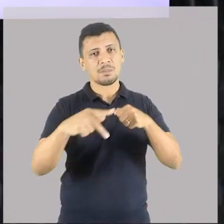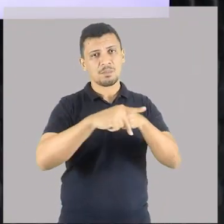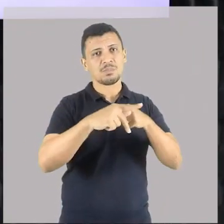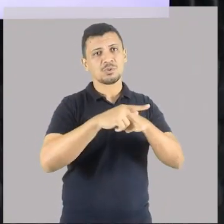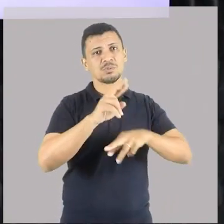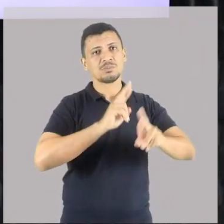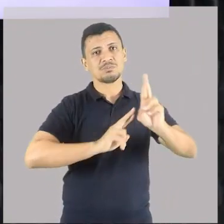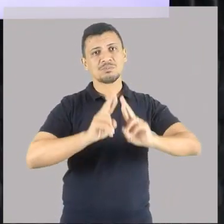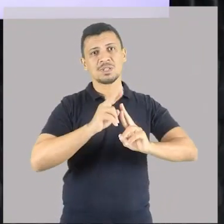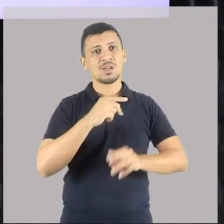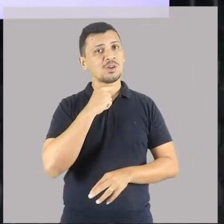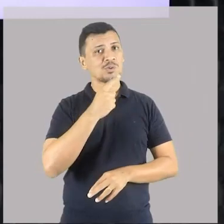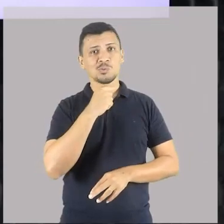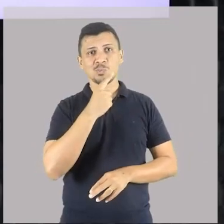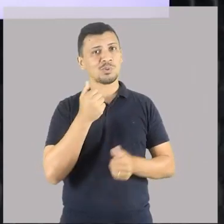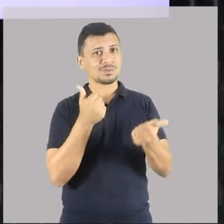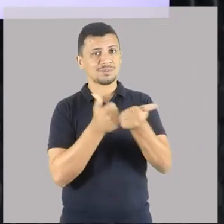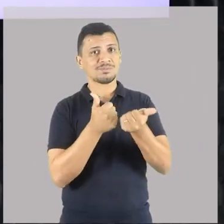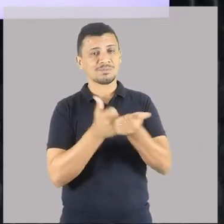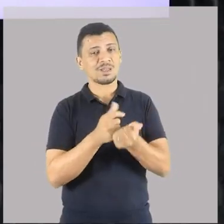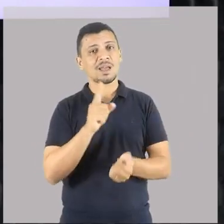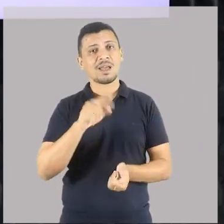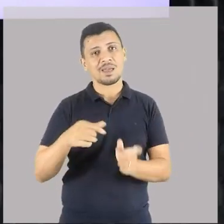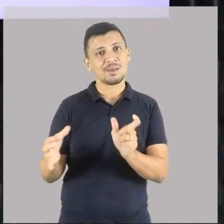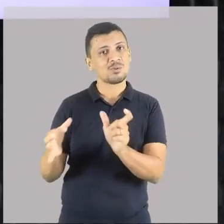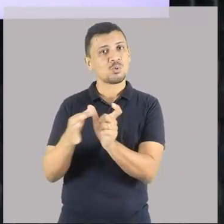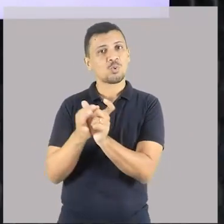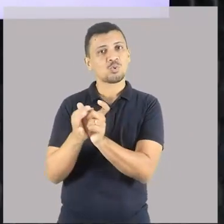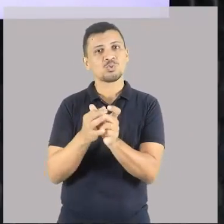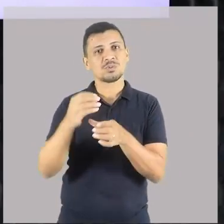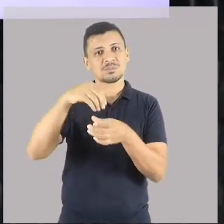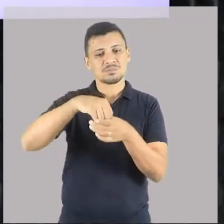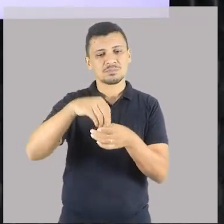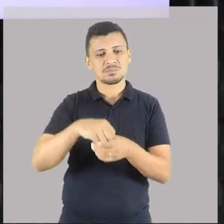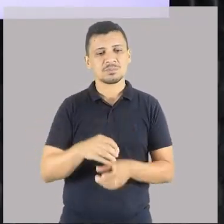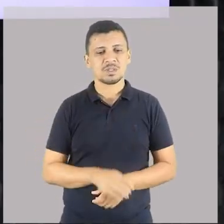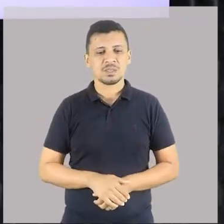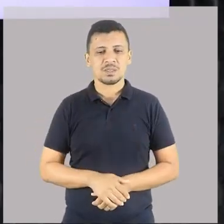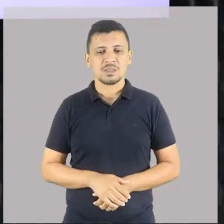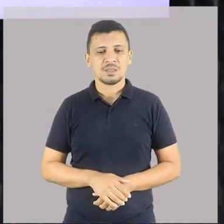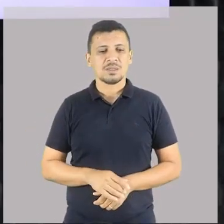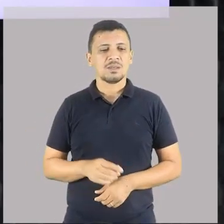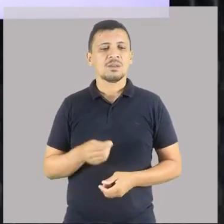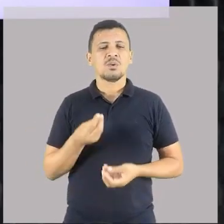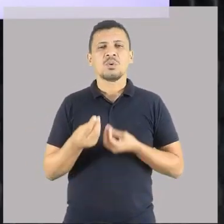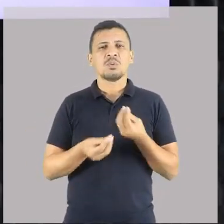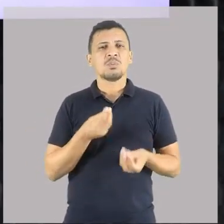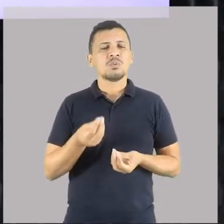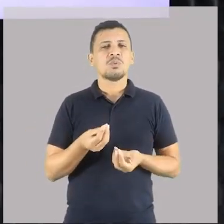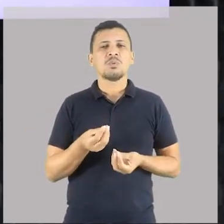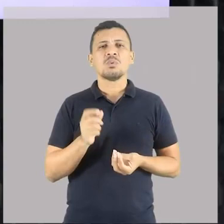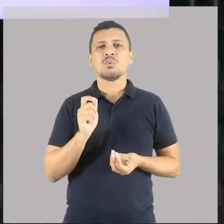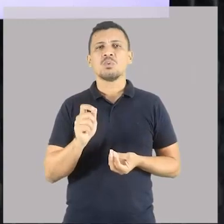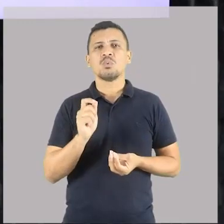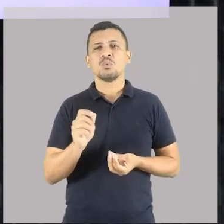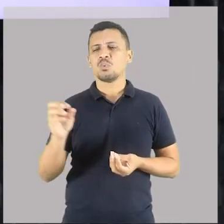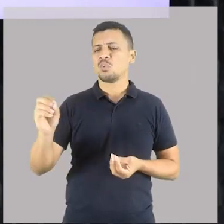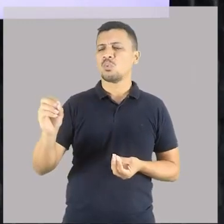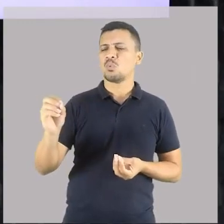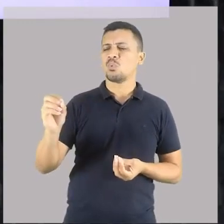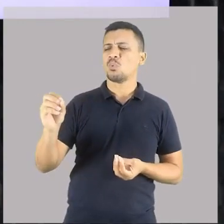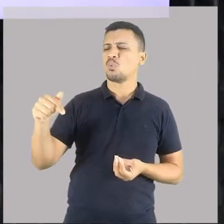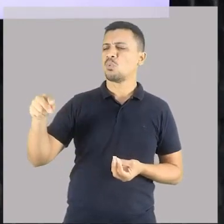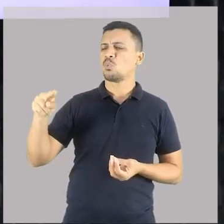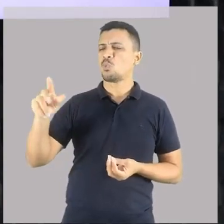para substituir, aí ele possivelmente será condição integrante. Por exemplo, ó, é preciso o qual a prática cotidiana, não daria para colocar